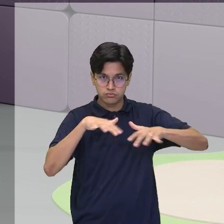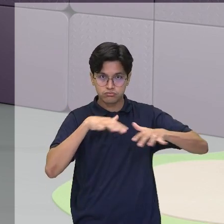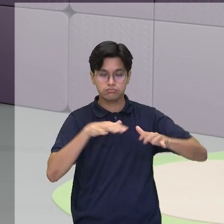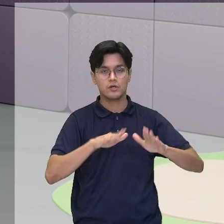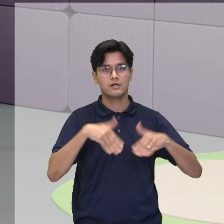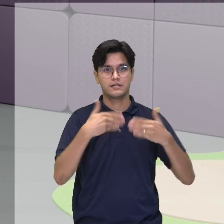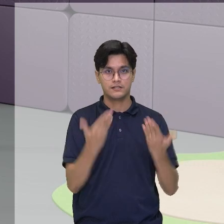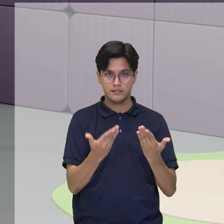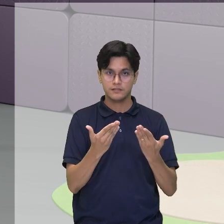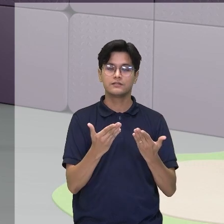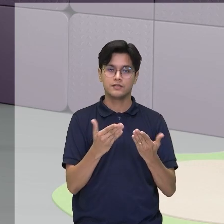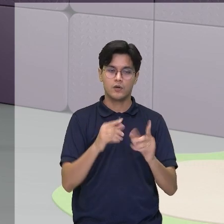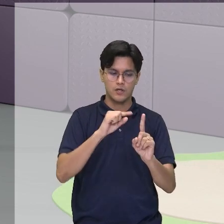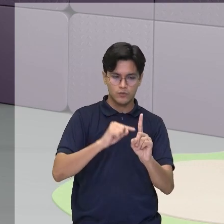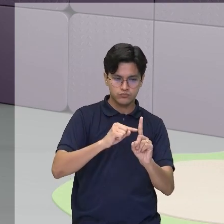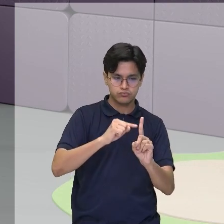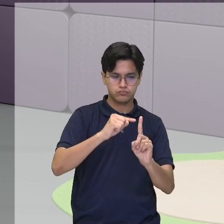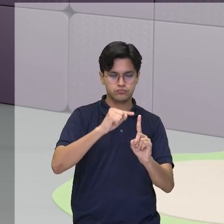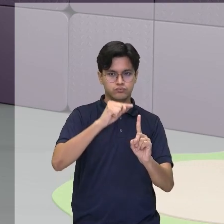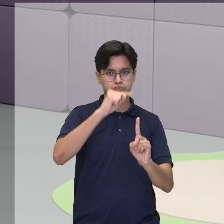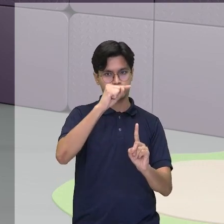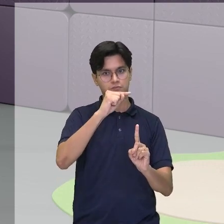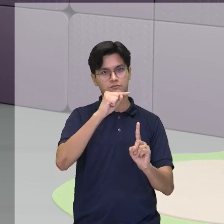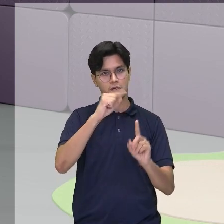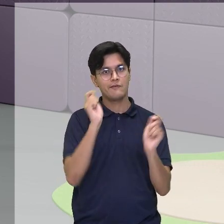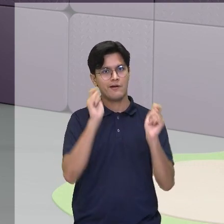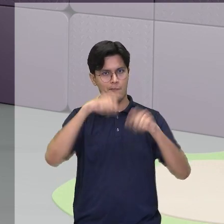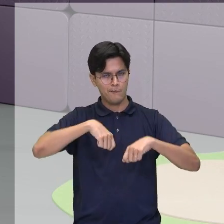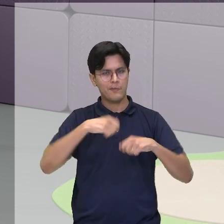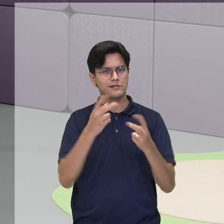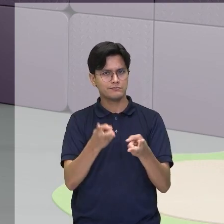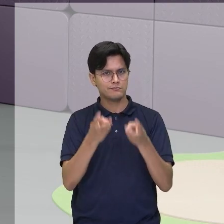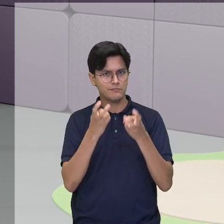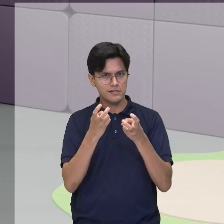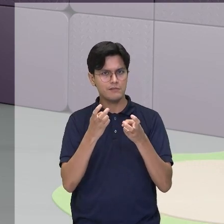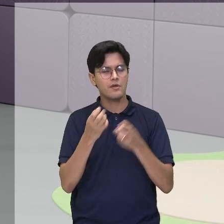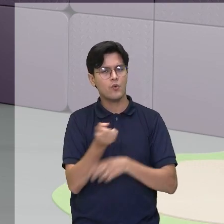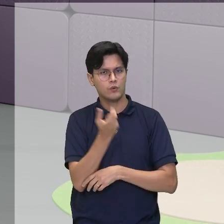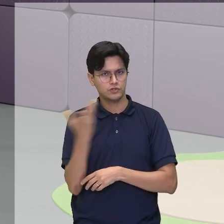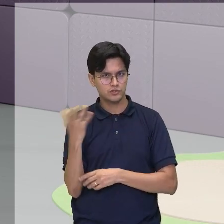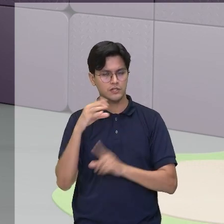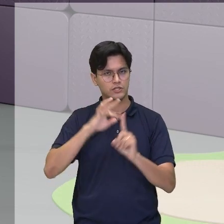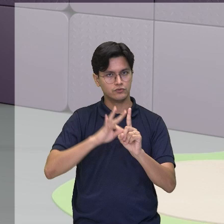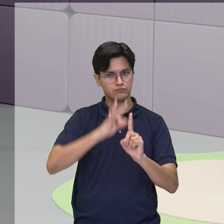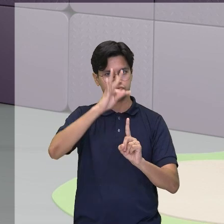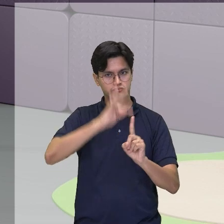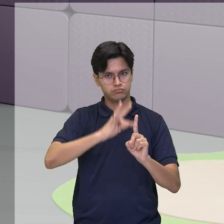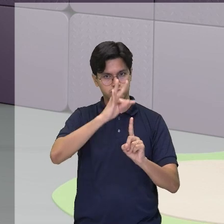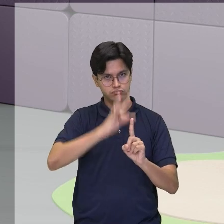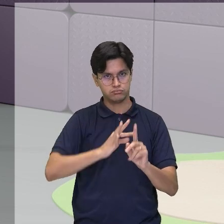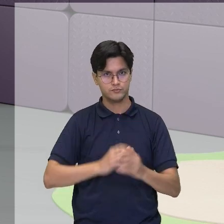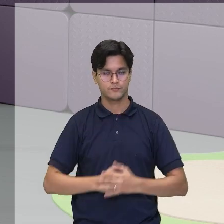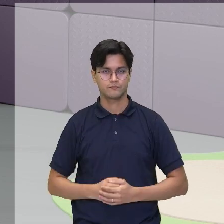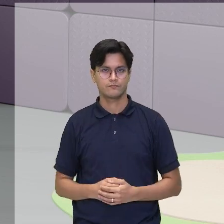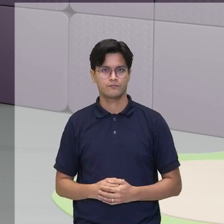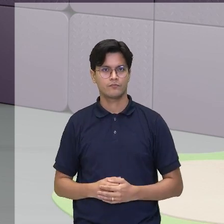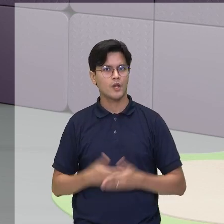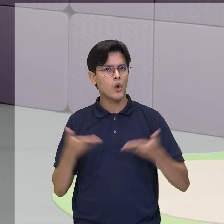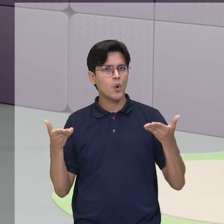certo? Hoje em dia, nós já não utilizamos mais o mercúrio na produção